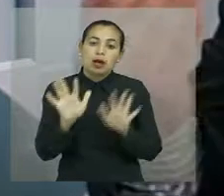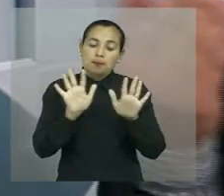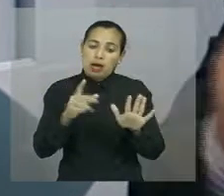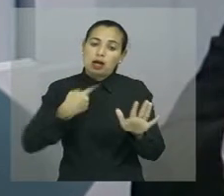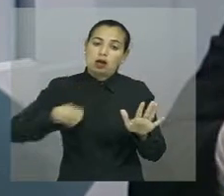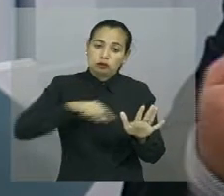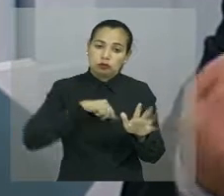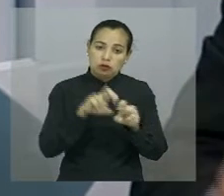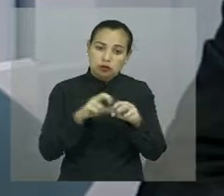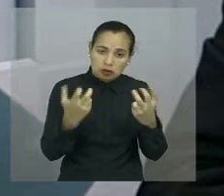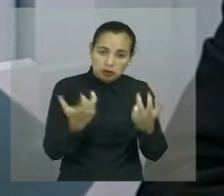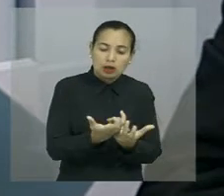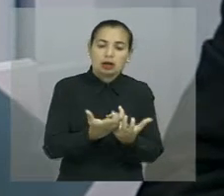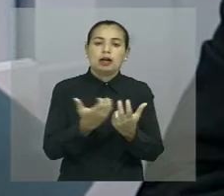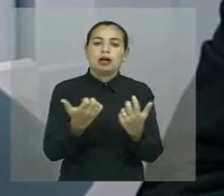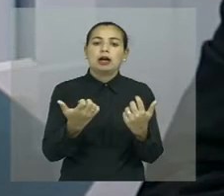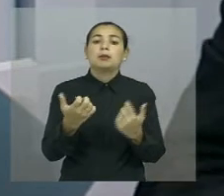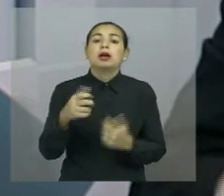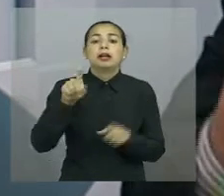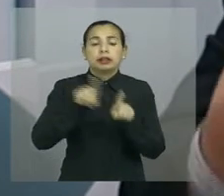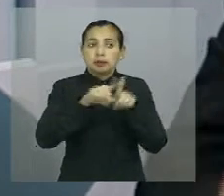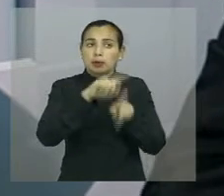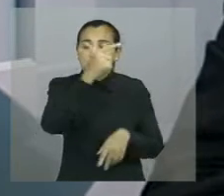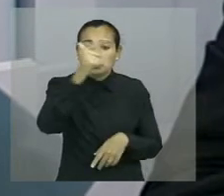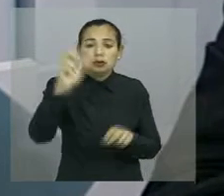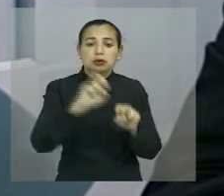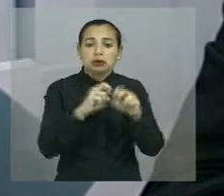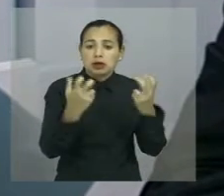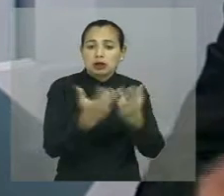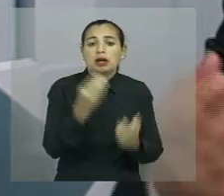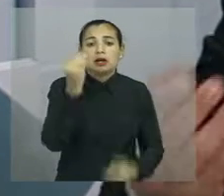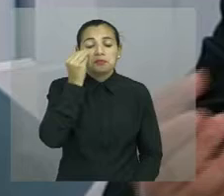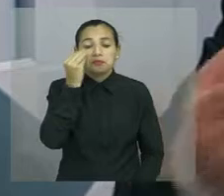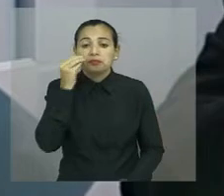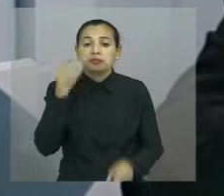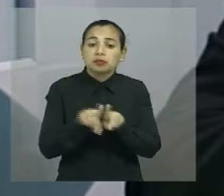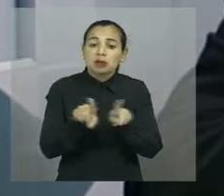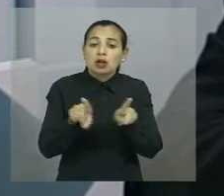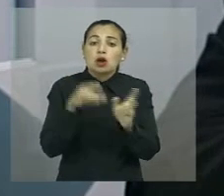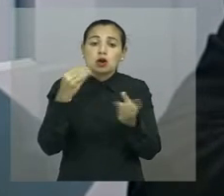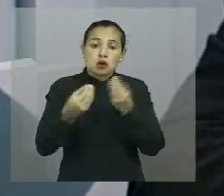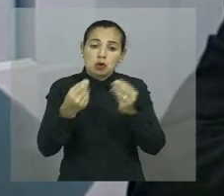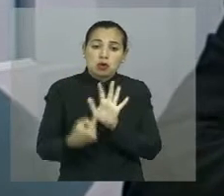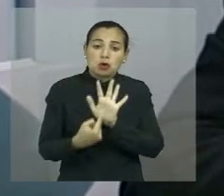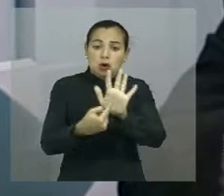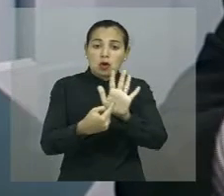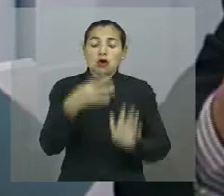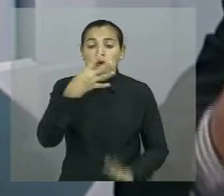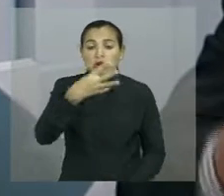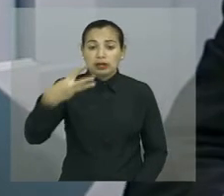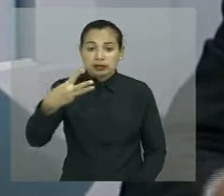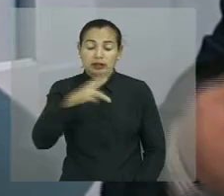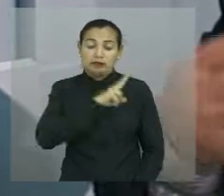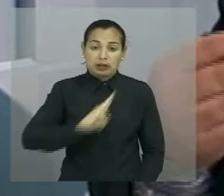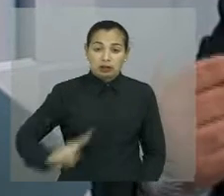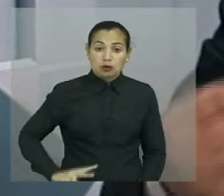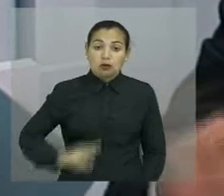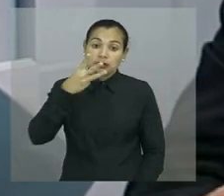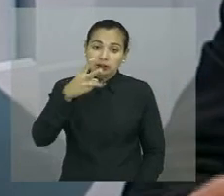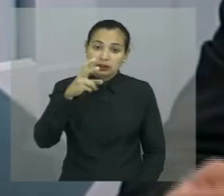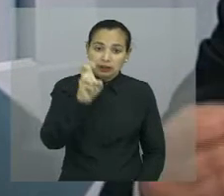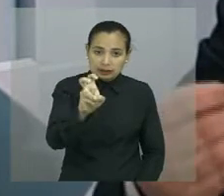e hoje outras câmaras já estão acompanhando, nós apresentamos essa moção, da qual, dentre os 43 vereadores,